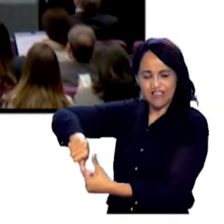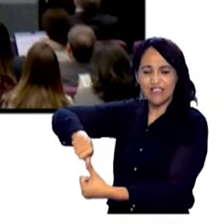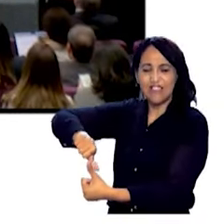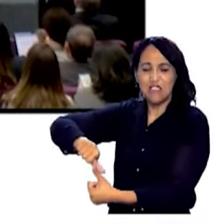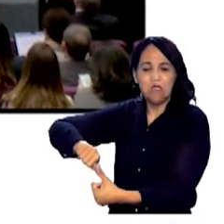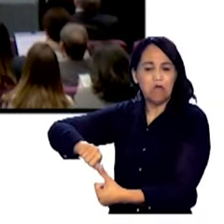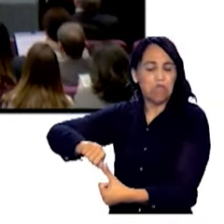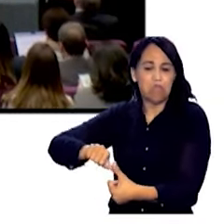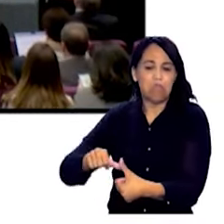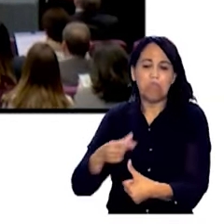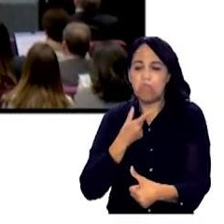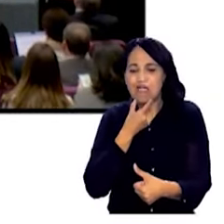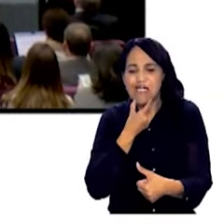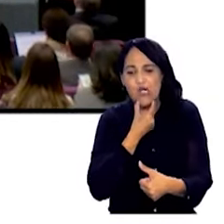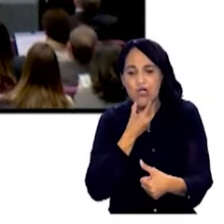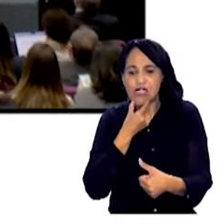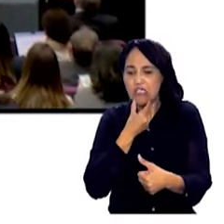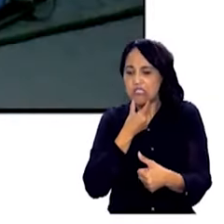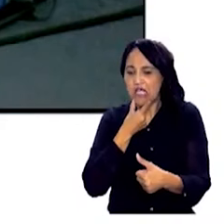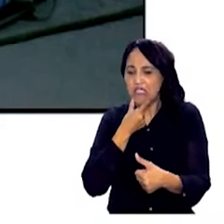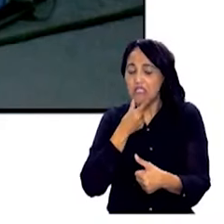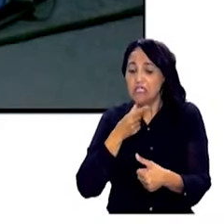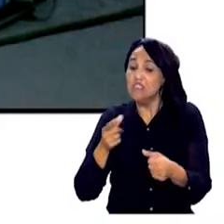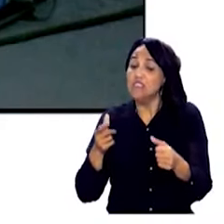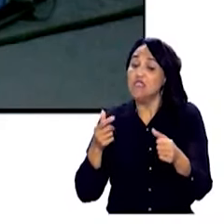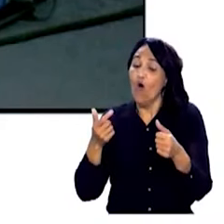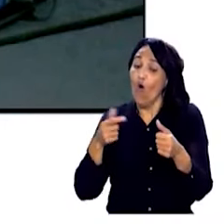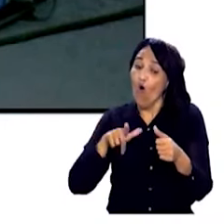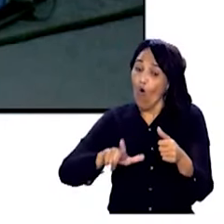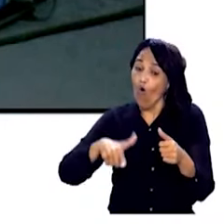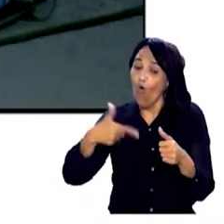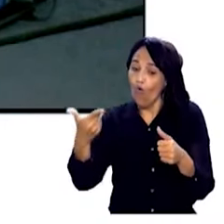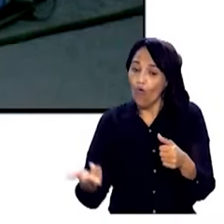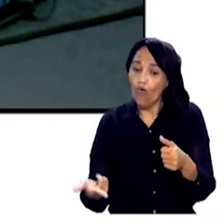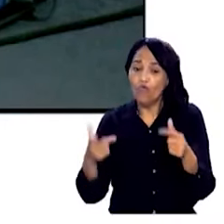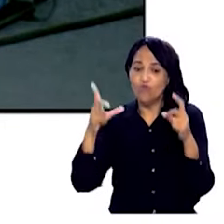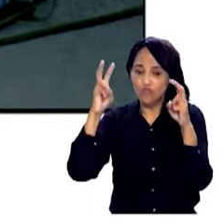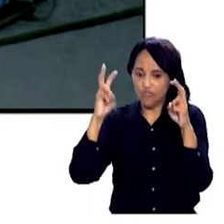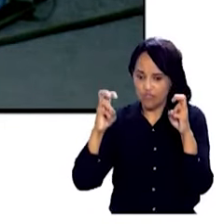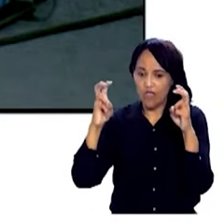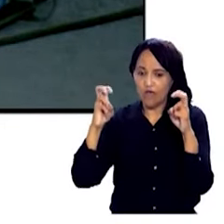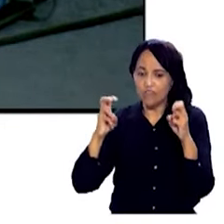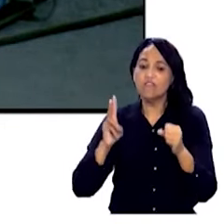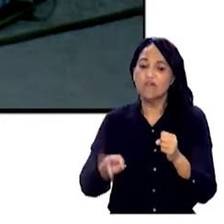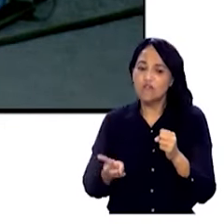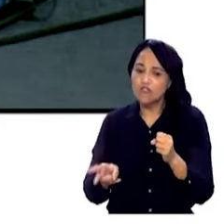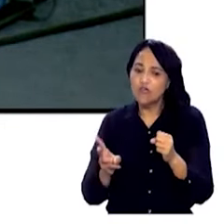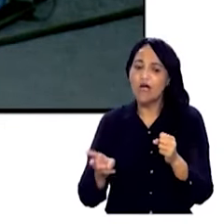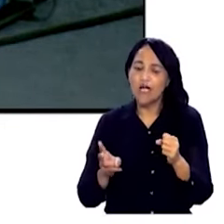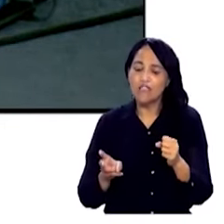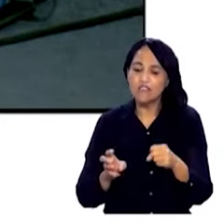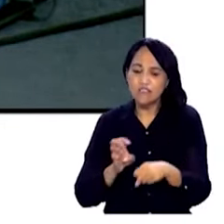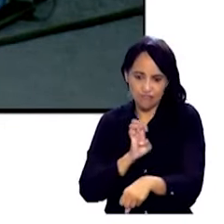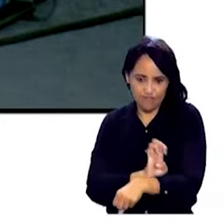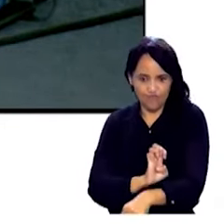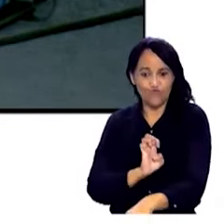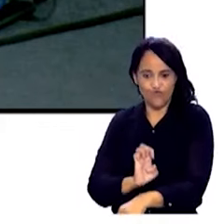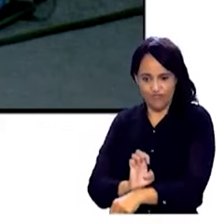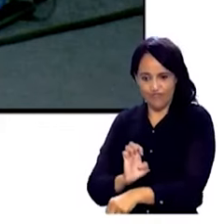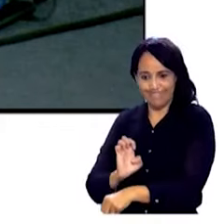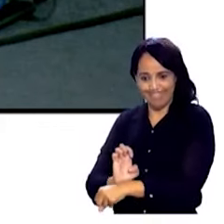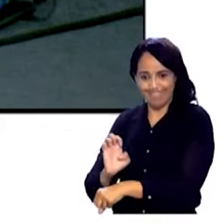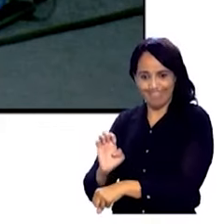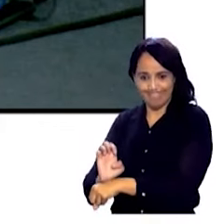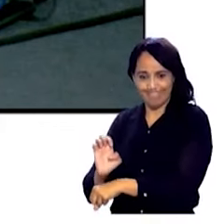suas estruturas judiciais eh originais então eu quero explicar um pouco sobre a evolução desse sistema E para isso eu